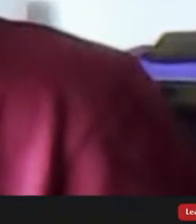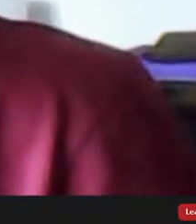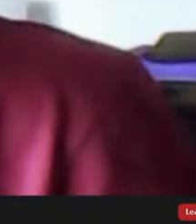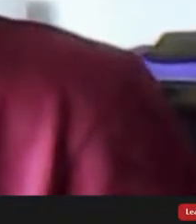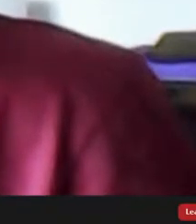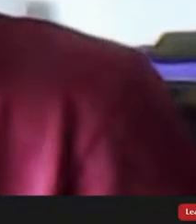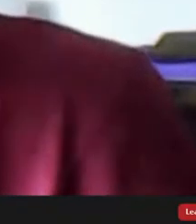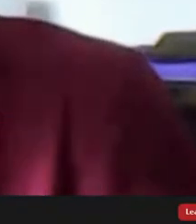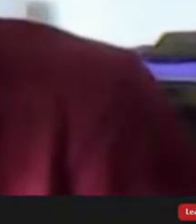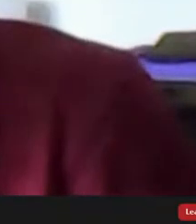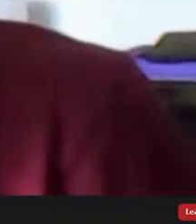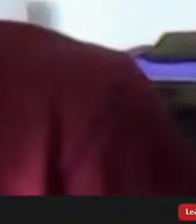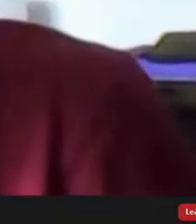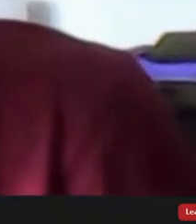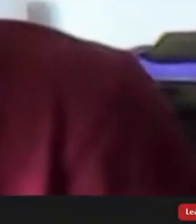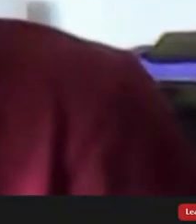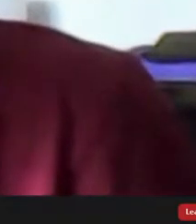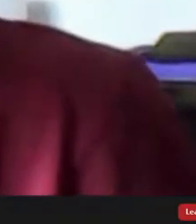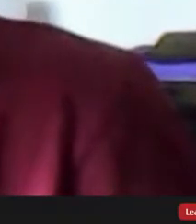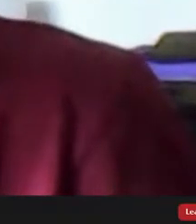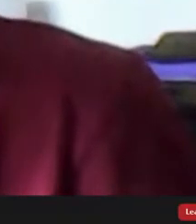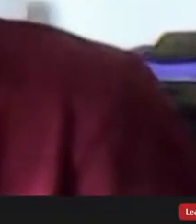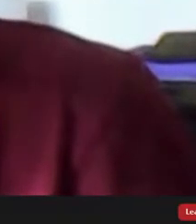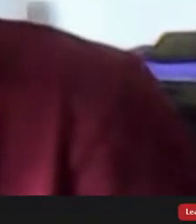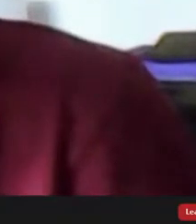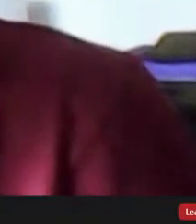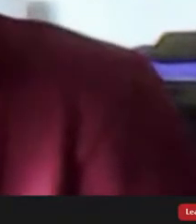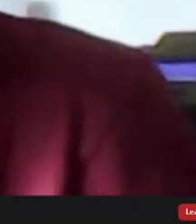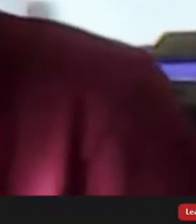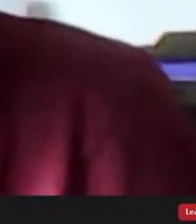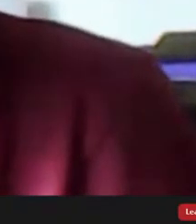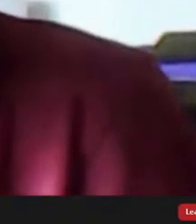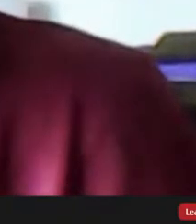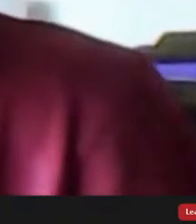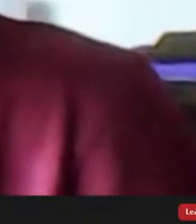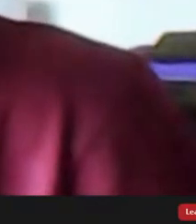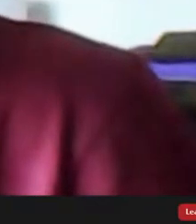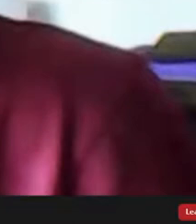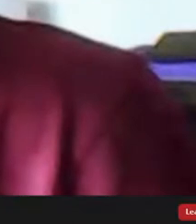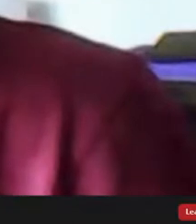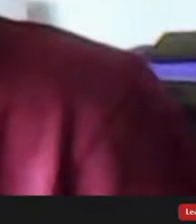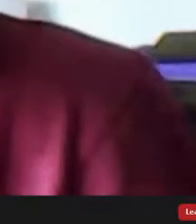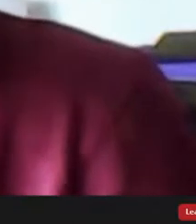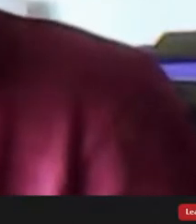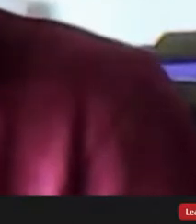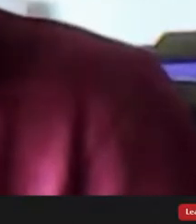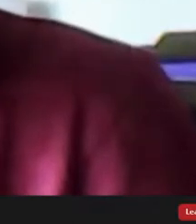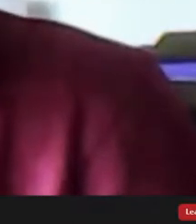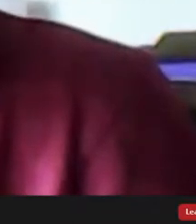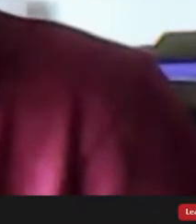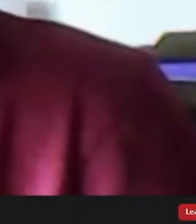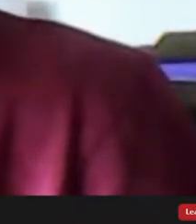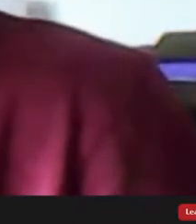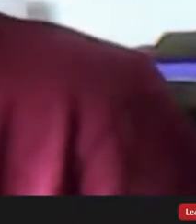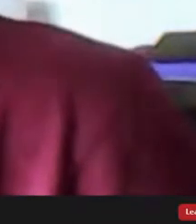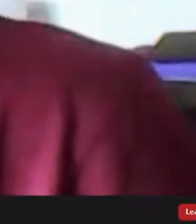da garantia da alimentação? Bom, só para fechar ainda, na SEDUC, a gente teve, inclusive, políticas